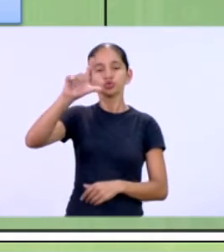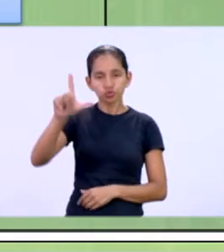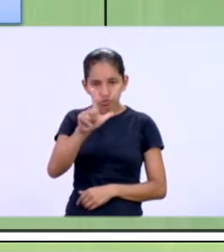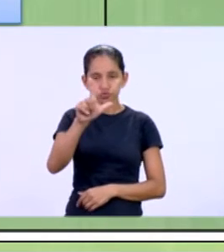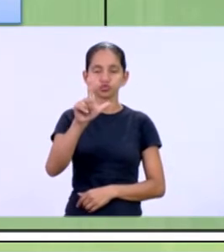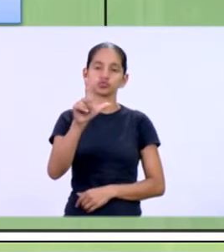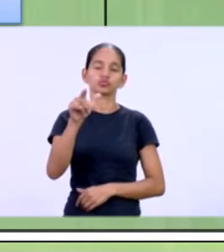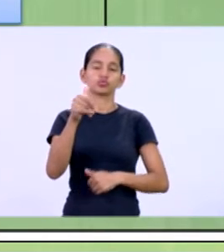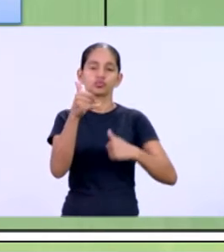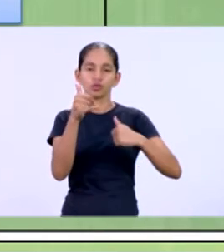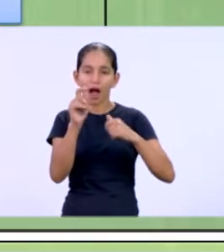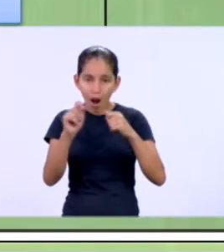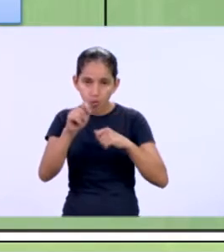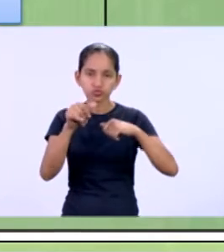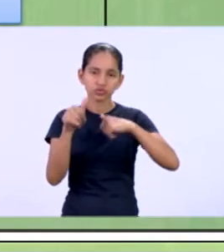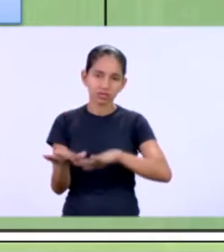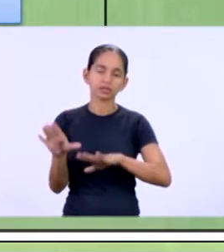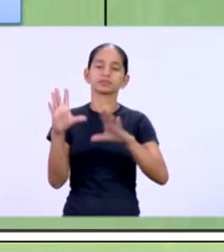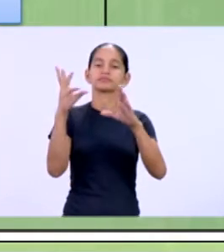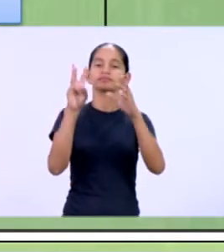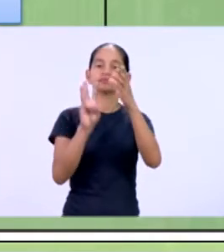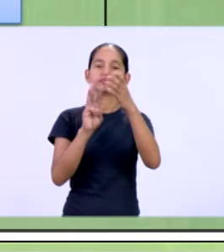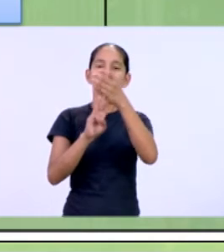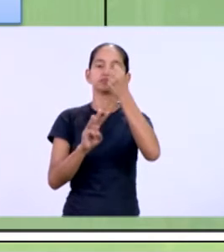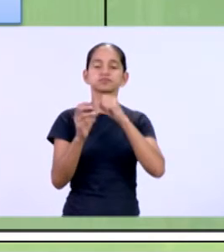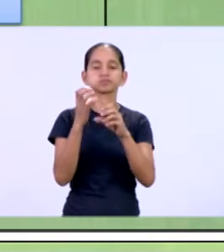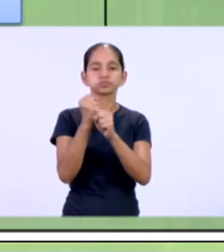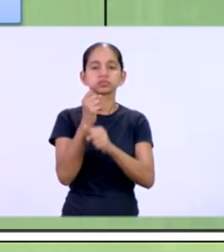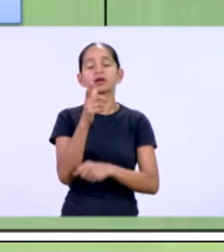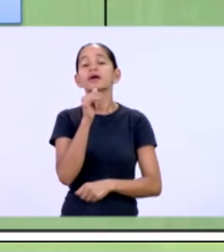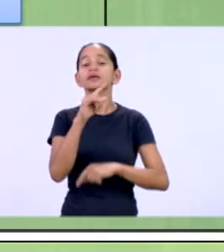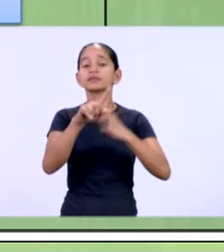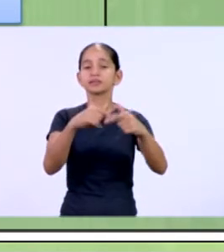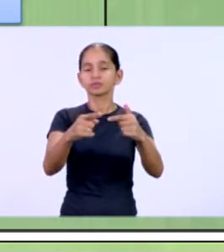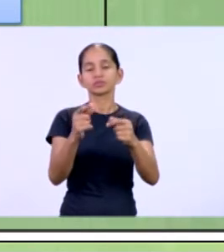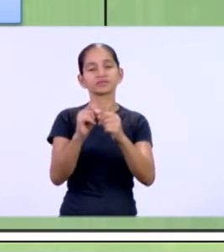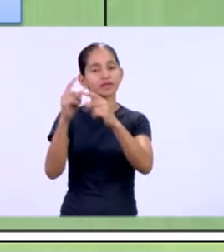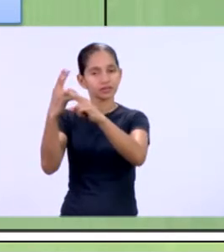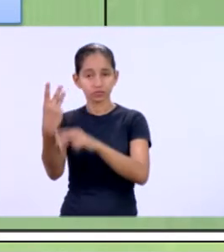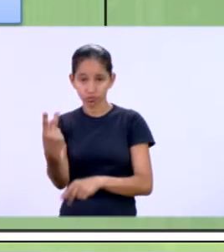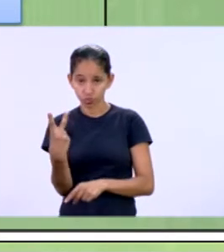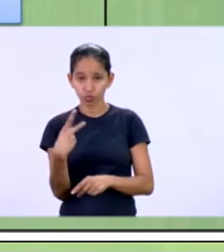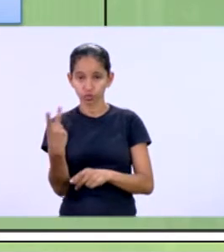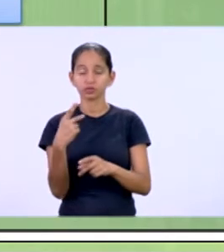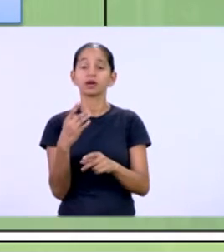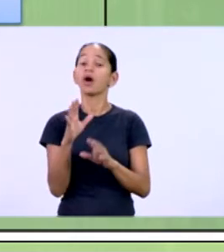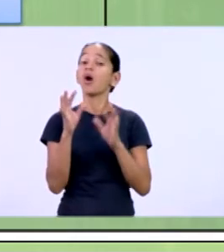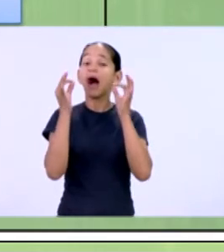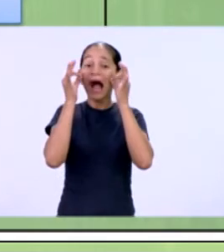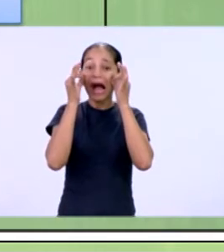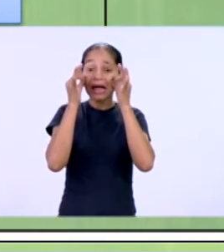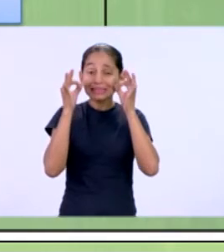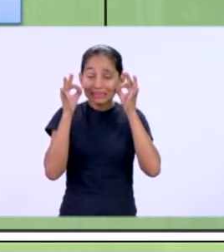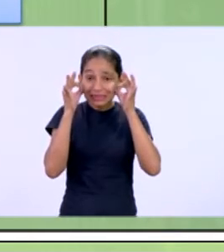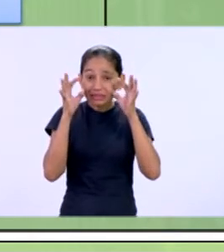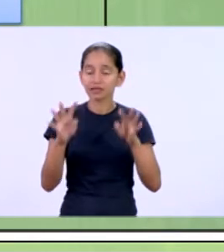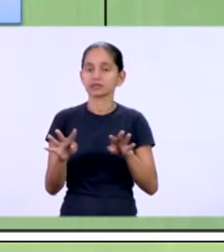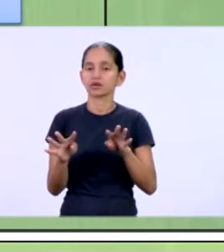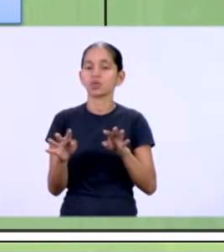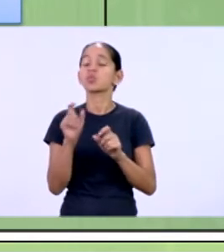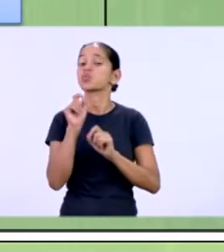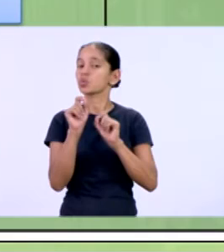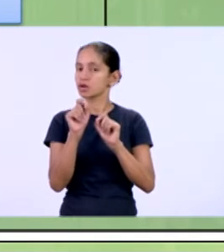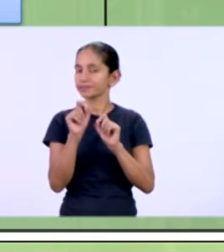3, vezes 1,20 dos últimos 3 meses e vezes 1,08 dos 3 meses. Uma atenção maior, sempre que o